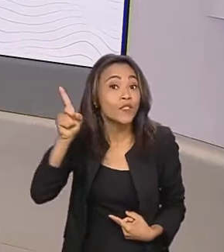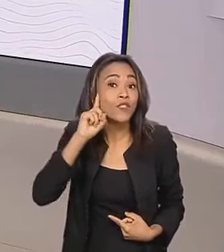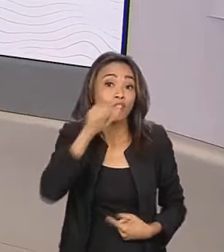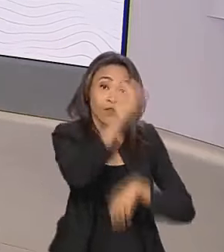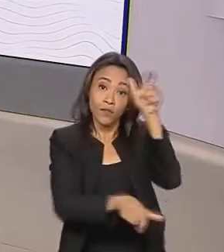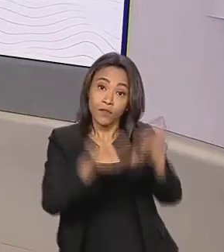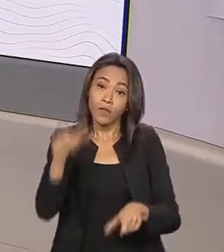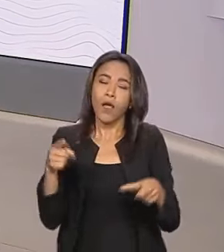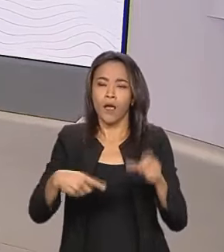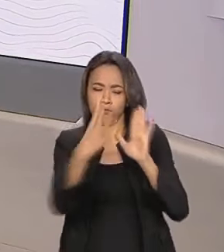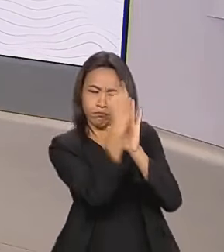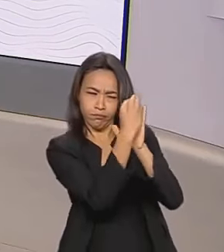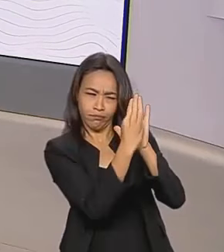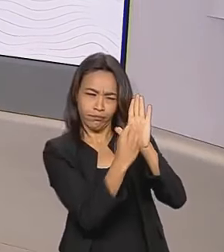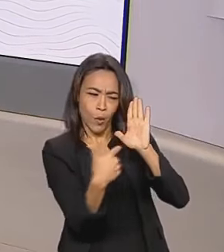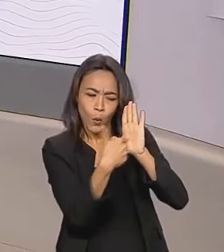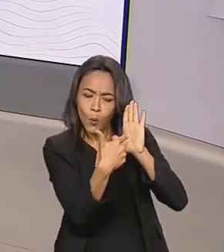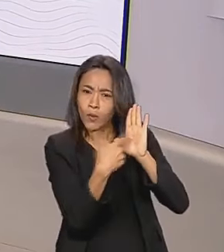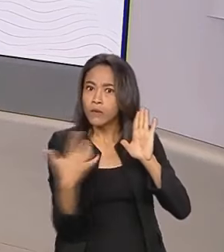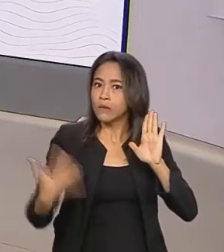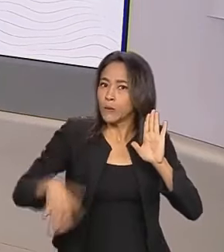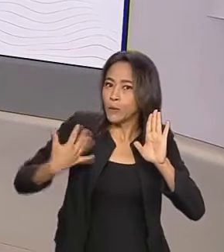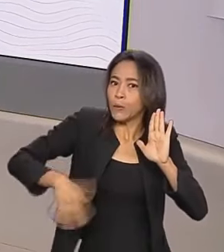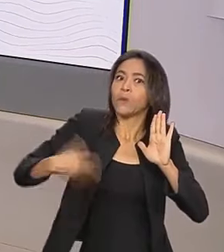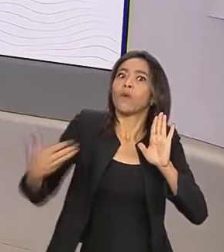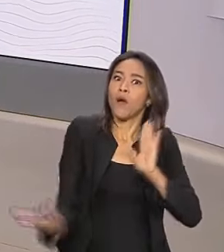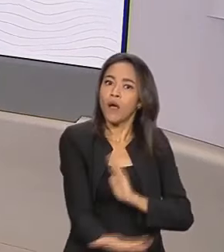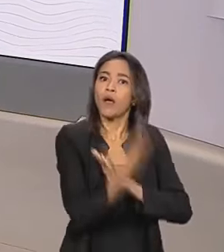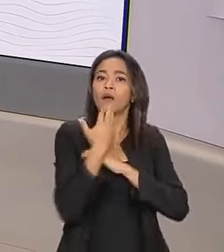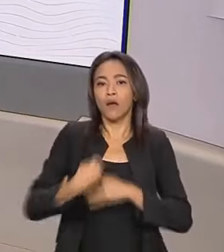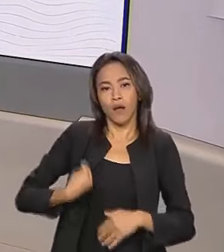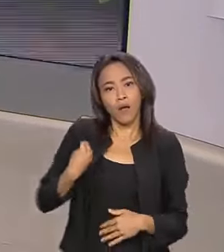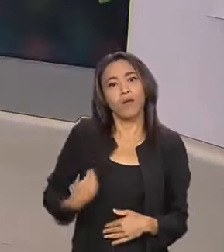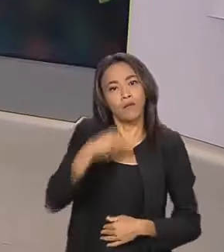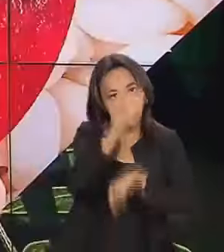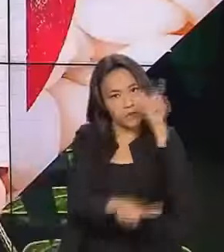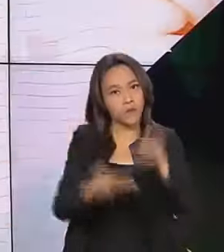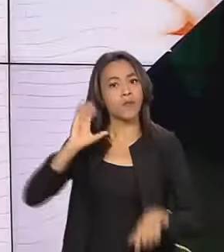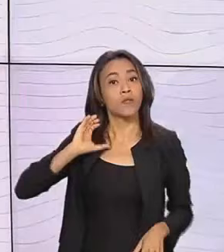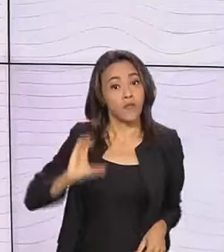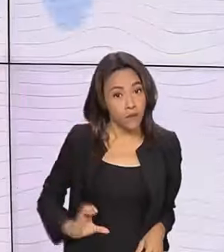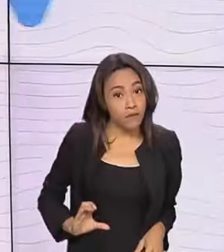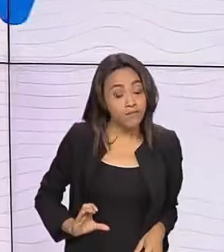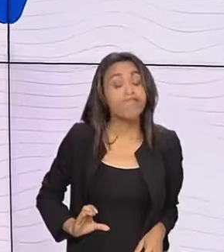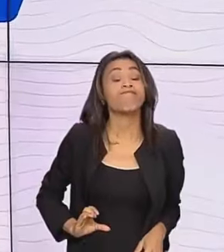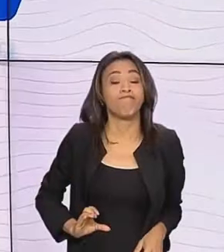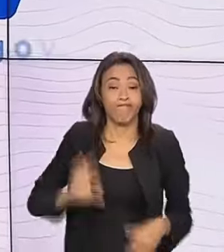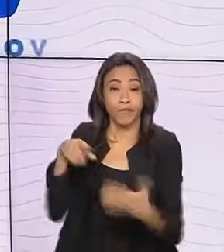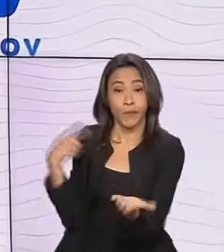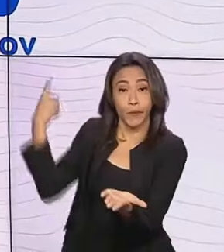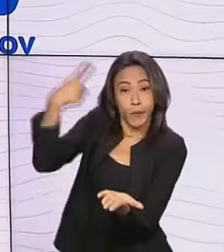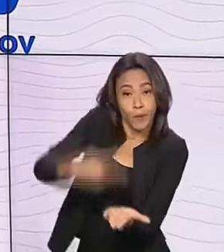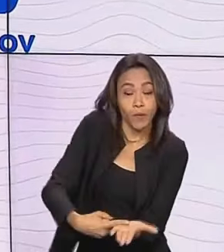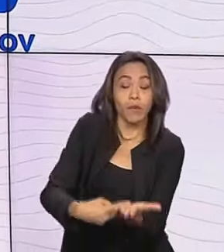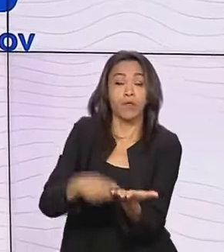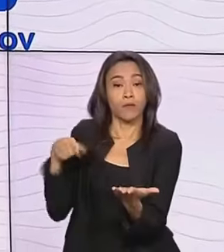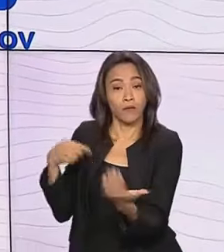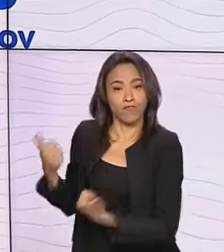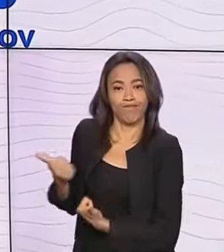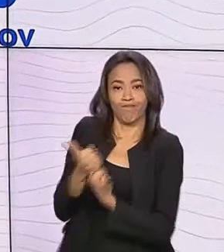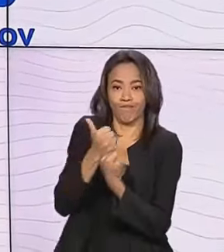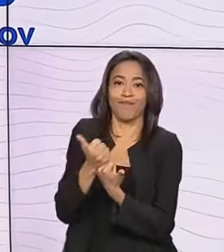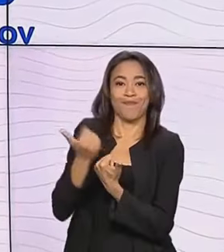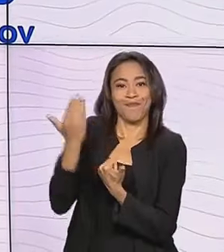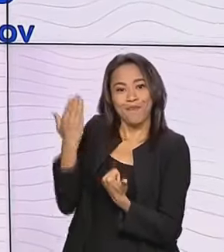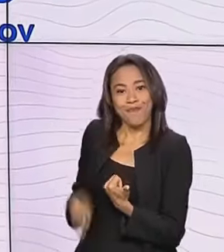pessoas são conteúdos que contribuem para a vida do cidadão brasileiro compromisso reforçado pelo presidente da